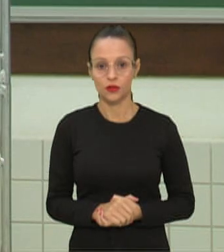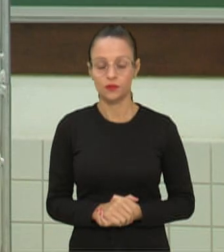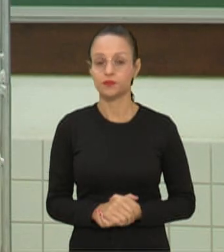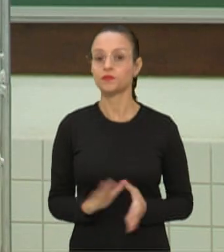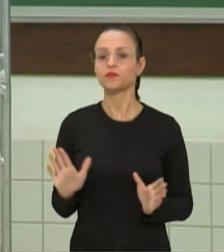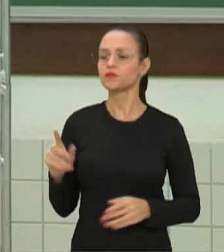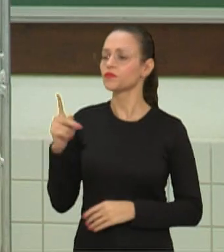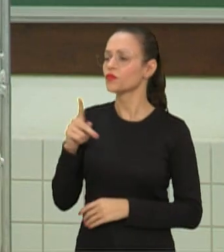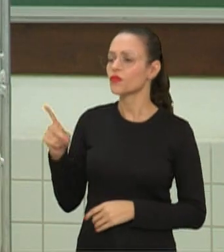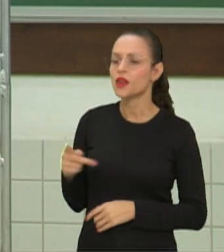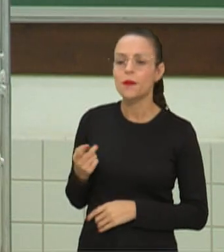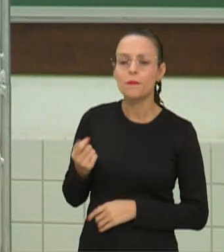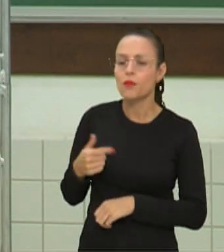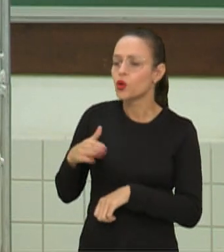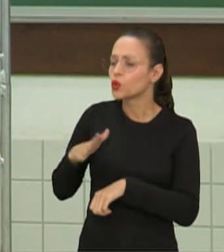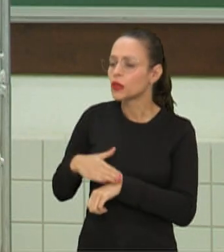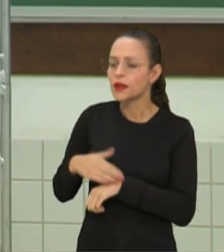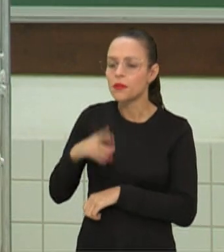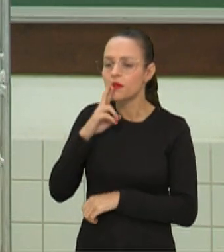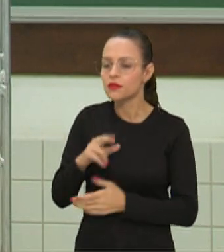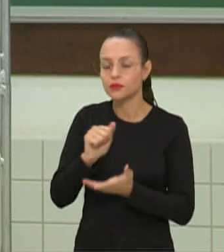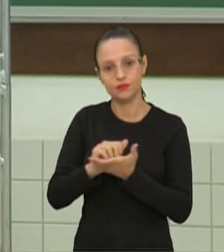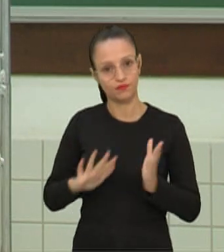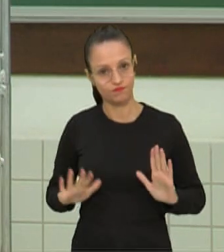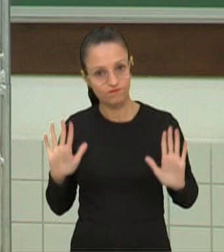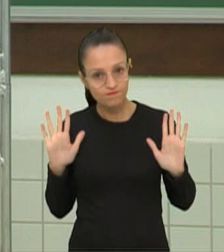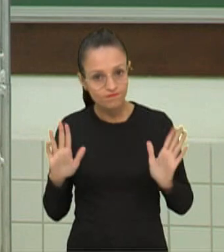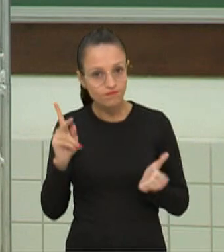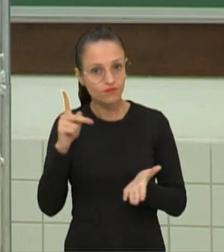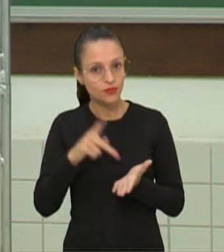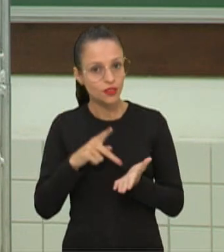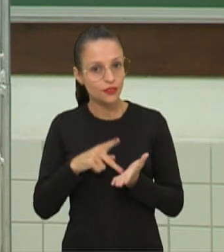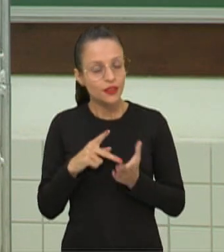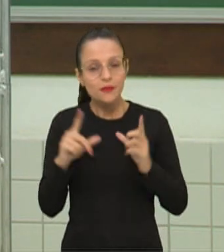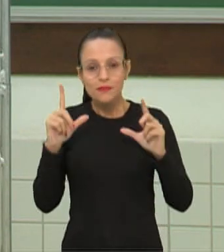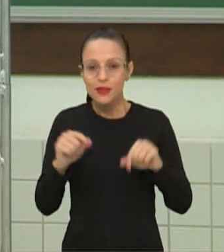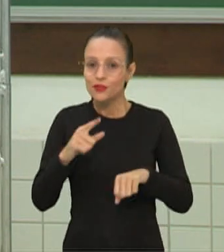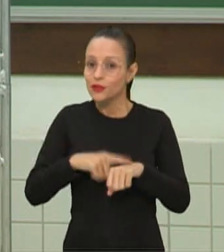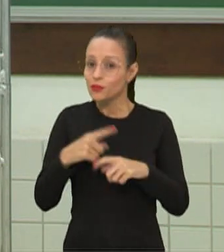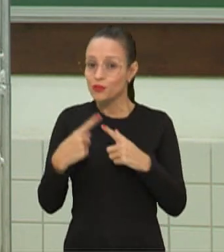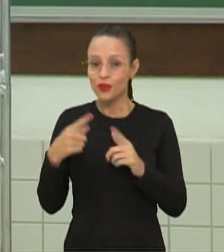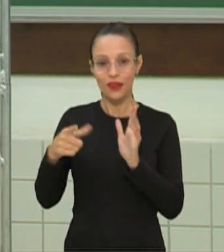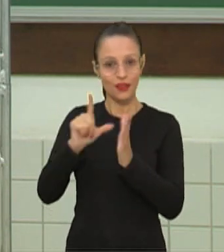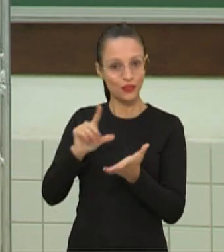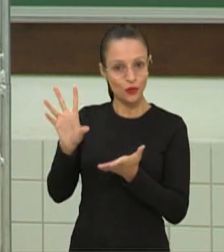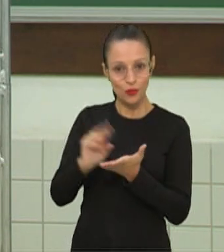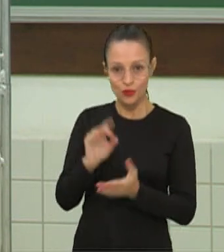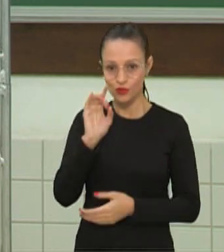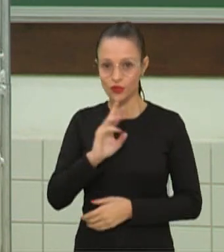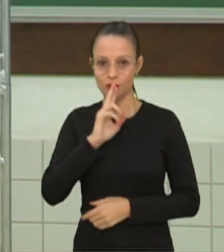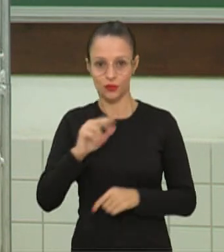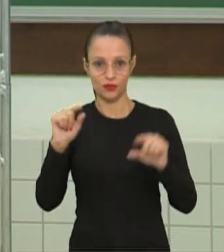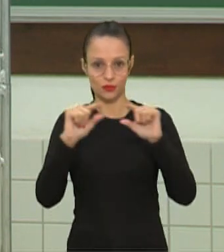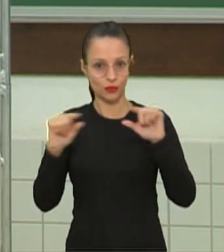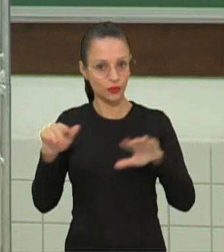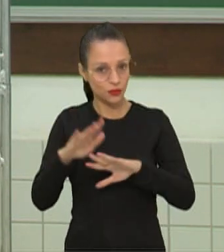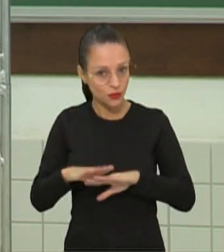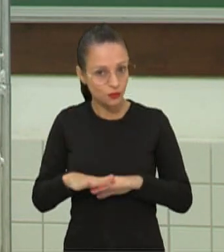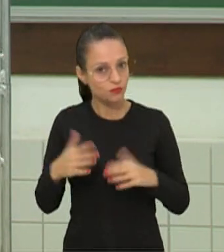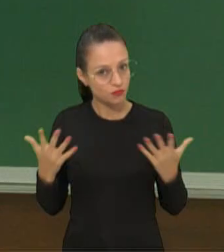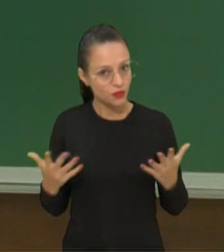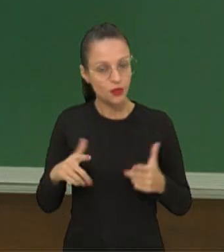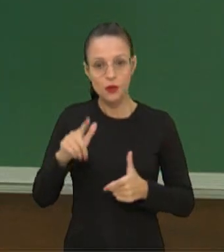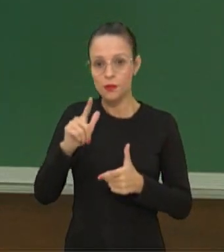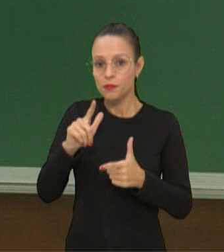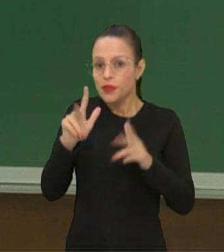Ah, professor, mas é pouco tempo para resolver o exercício. Na verdade, eu te dei menos tempo porque você já copiou o enunciado uma vez, era só resolver a equação. Tá? Então, o problema é